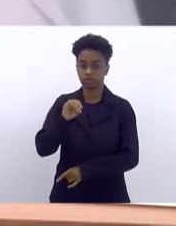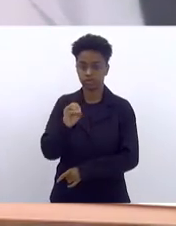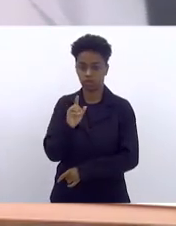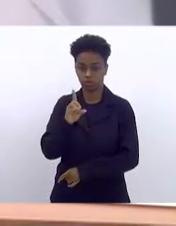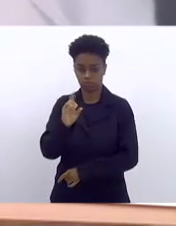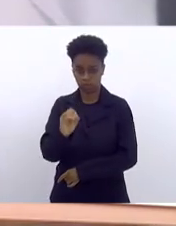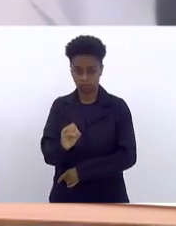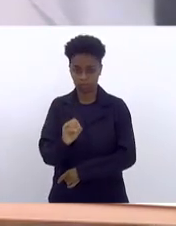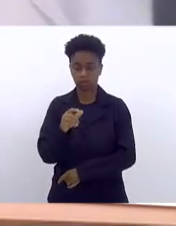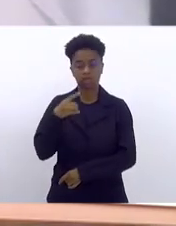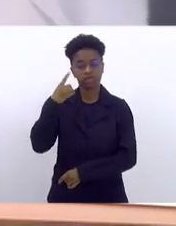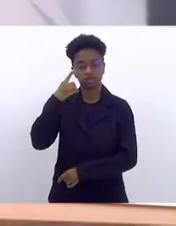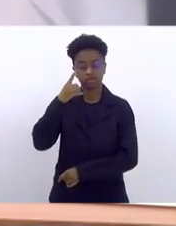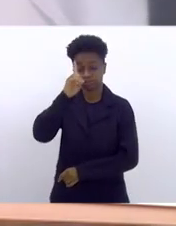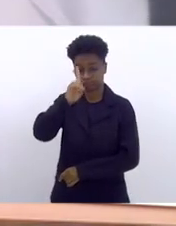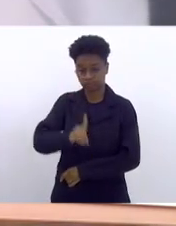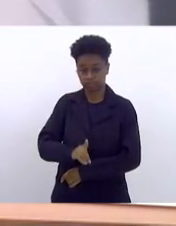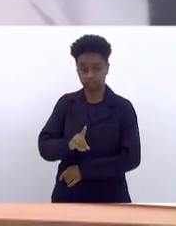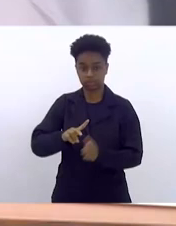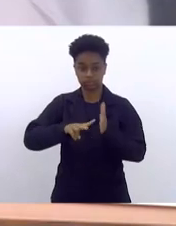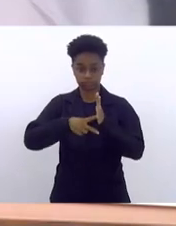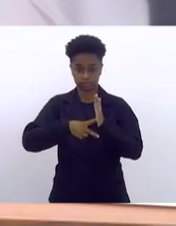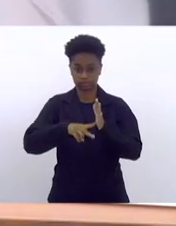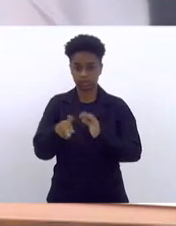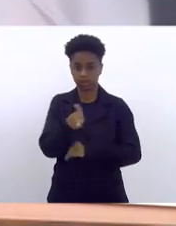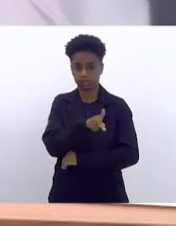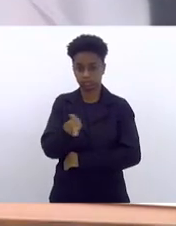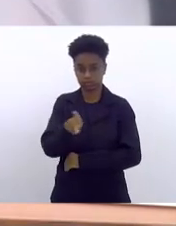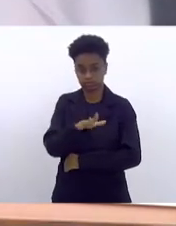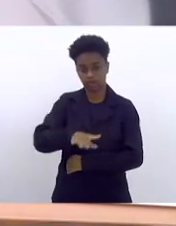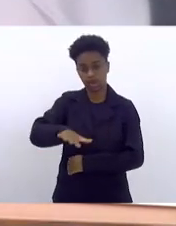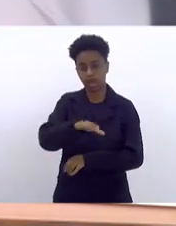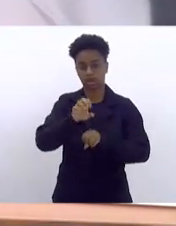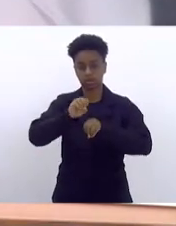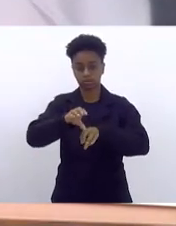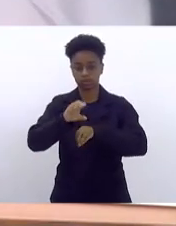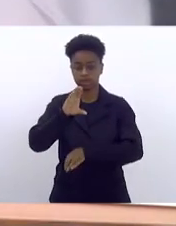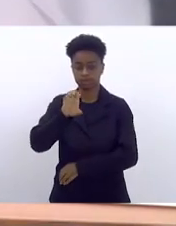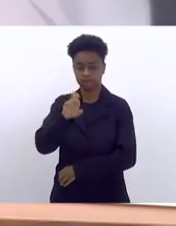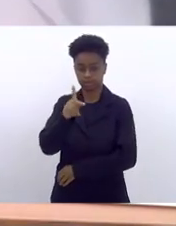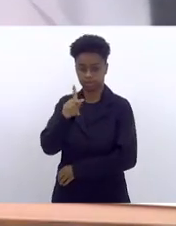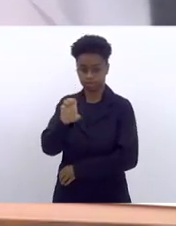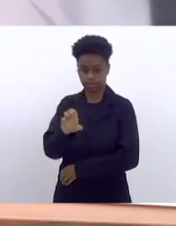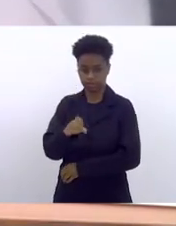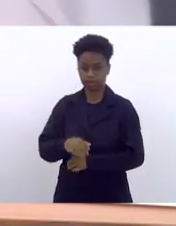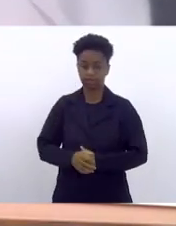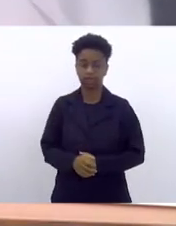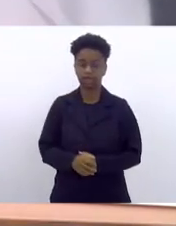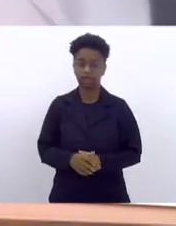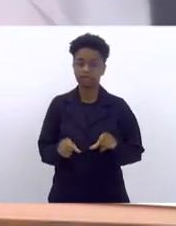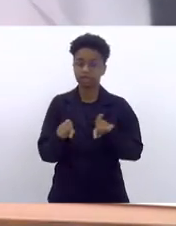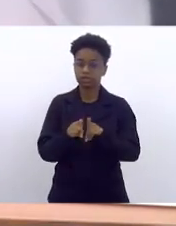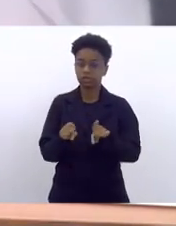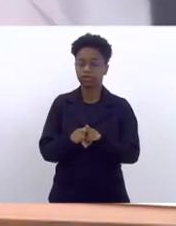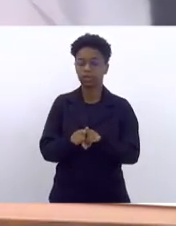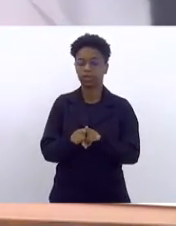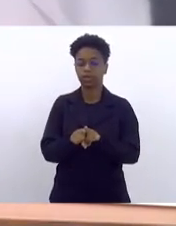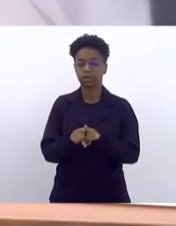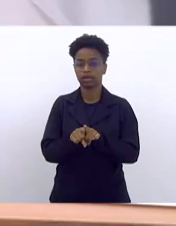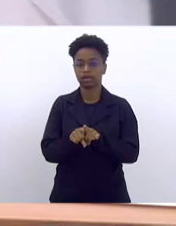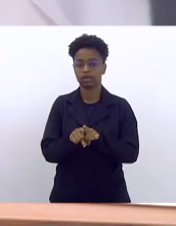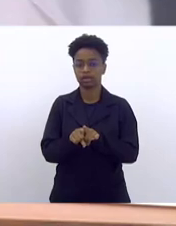diretor do Sindicato Estadual dos Professores de Educação do CEP que também veio aqui trazer